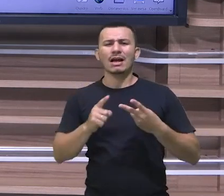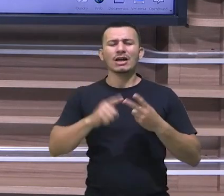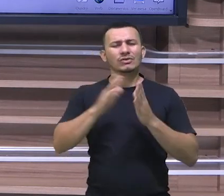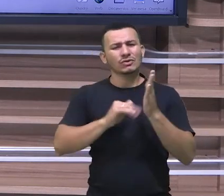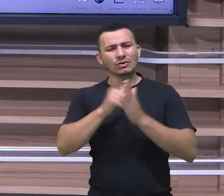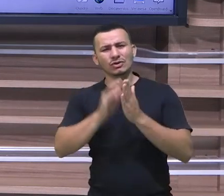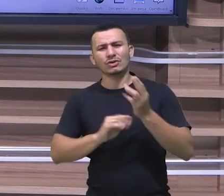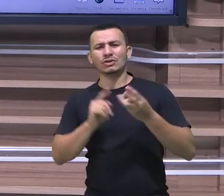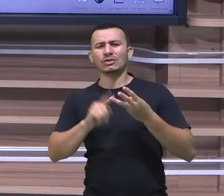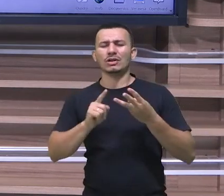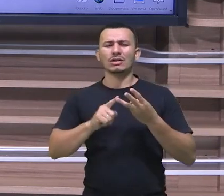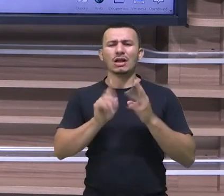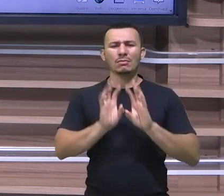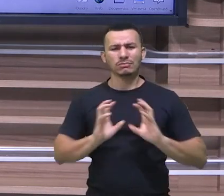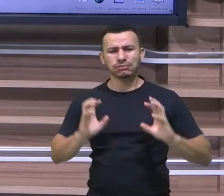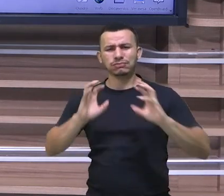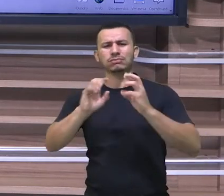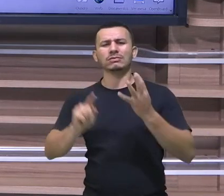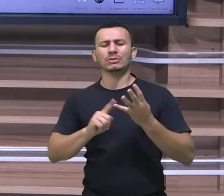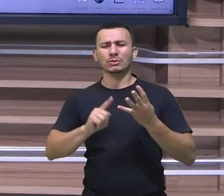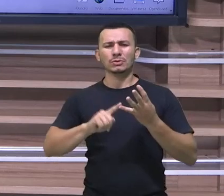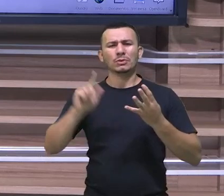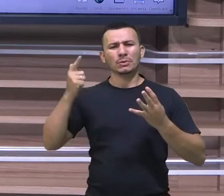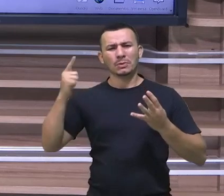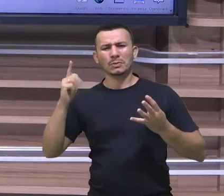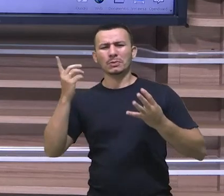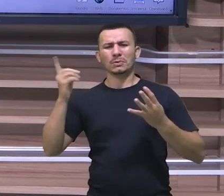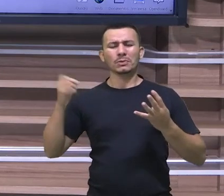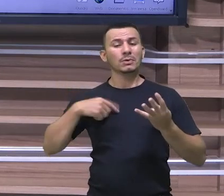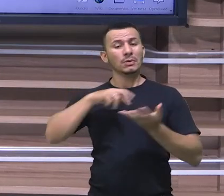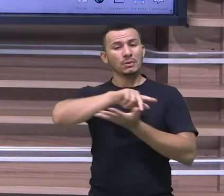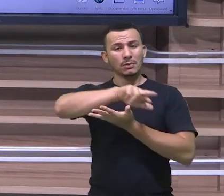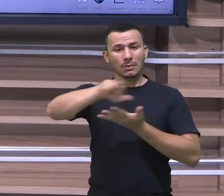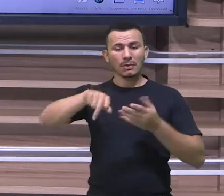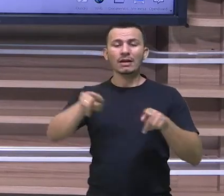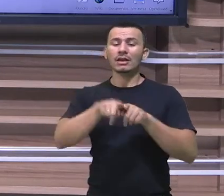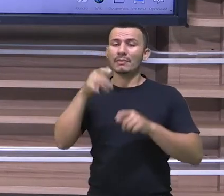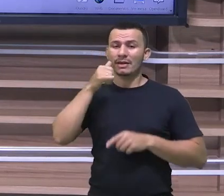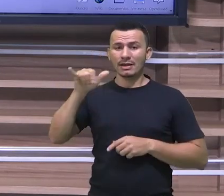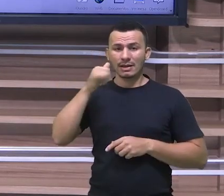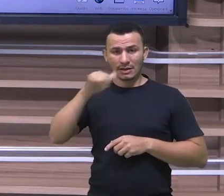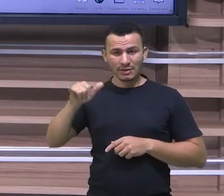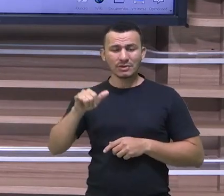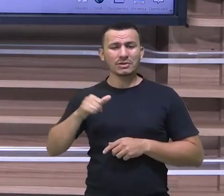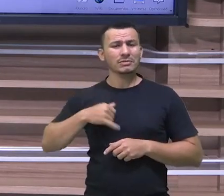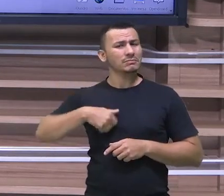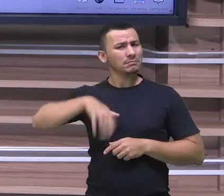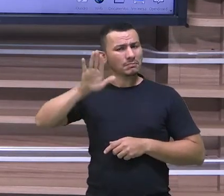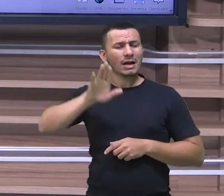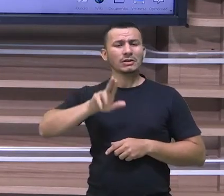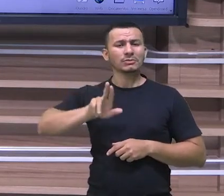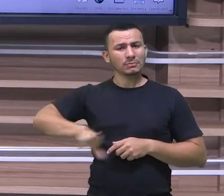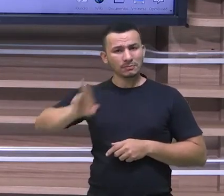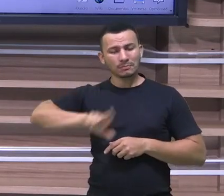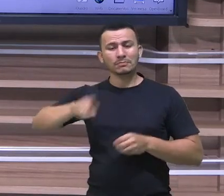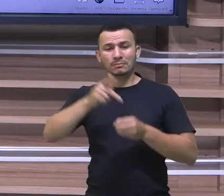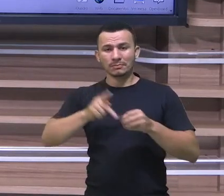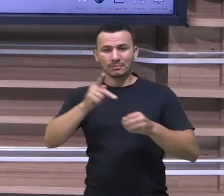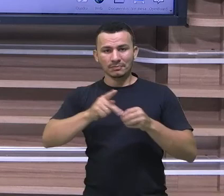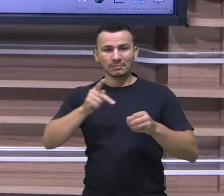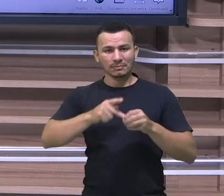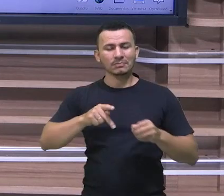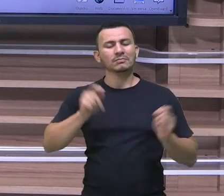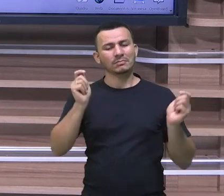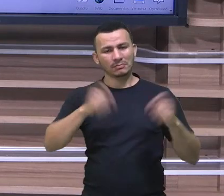tinta, espumas, os combustíveis também e a própria energia elétrica. Então, uma infinidade de produtos, subprodutos, a